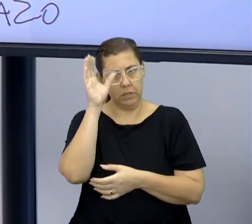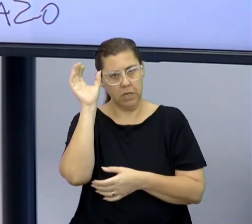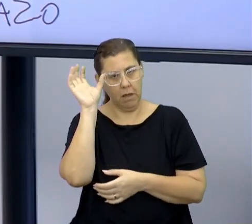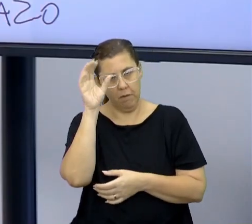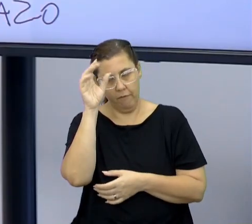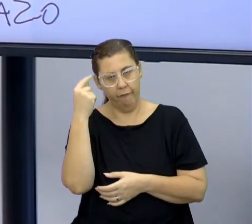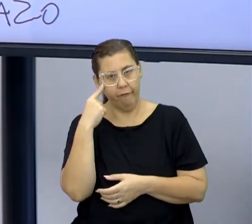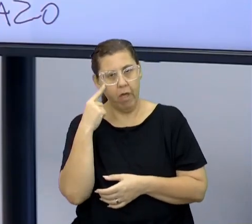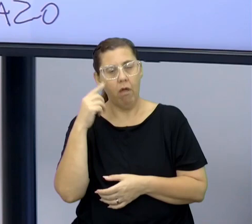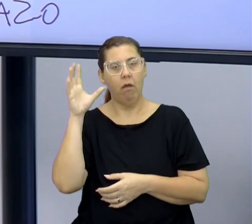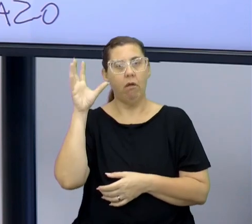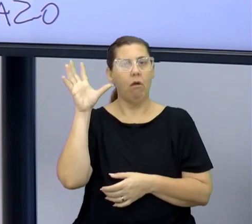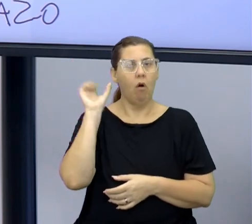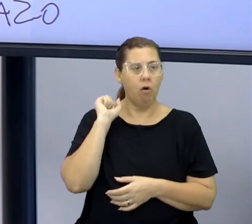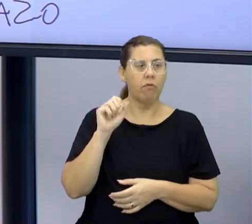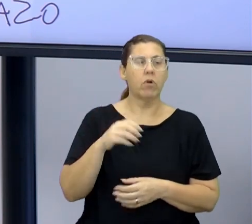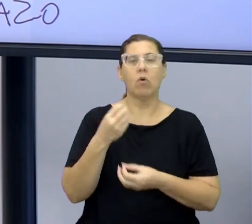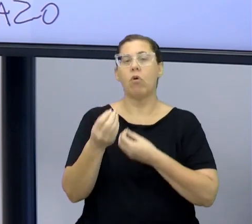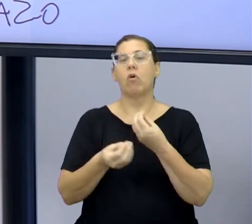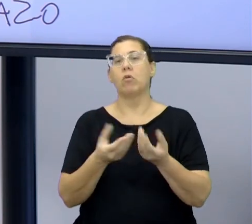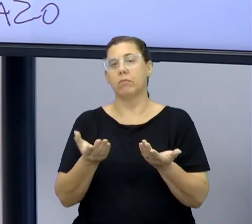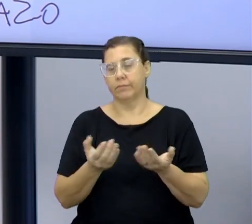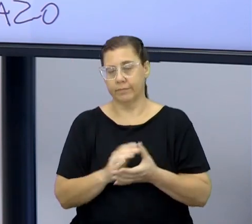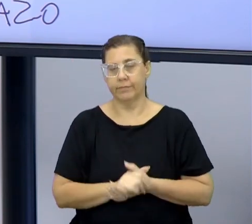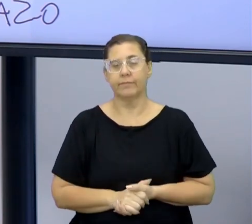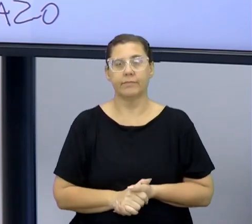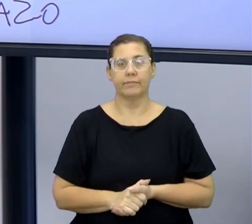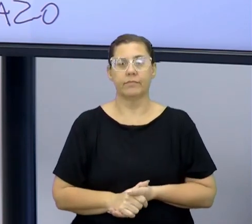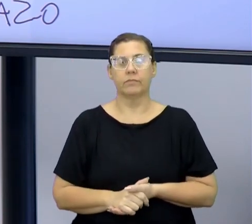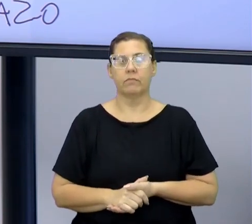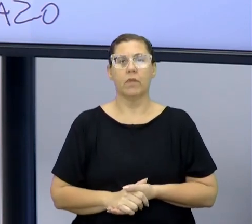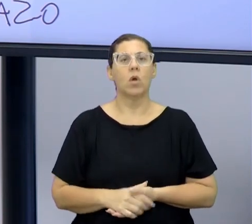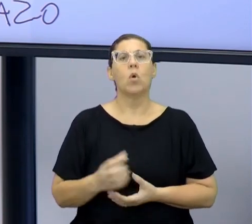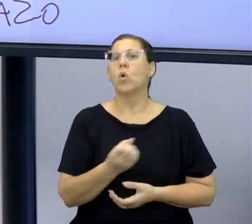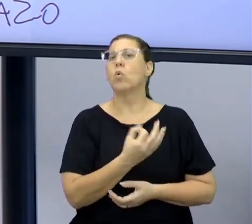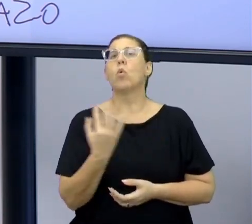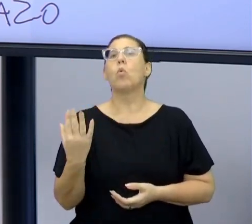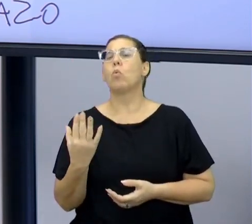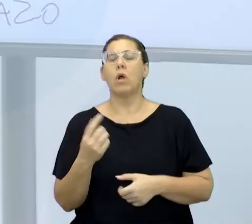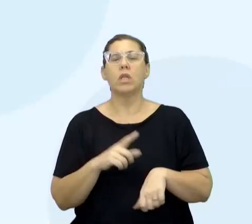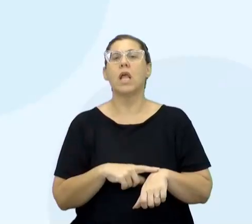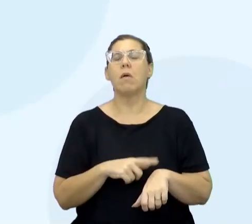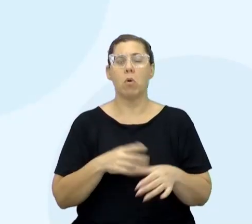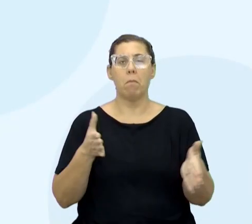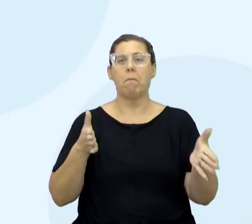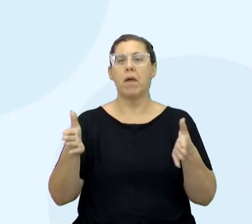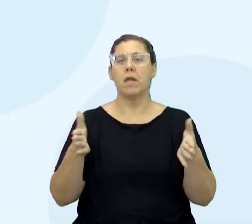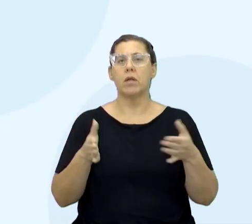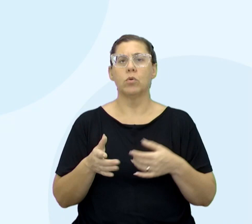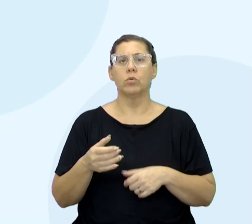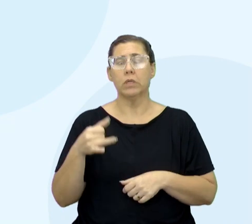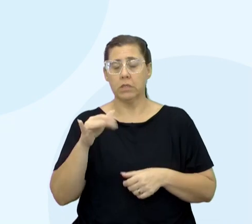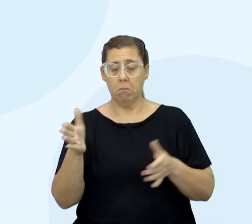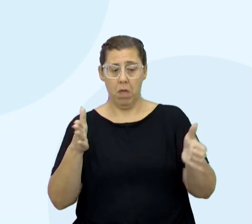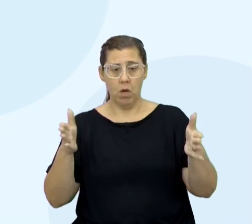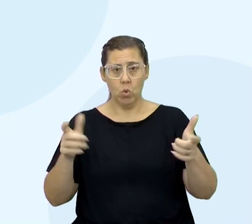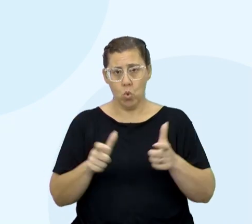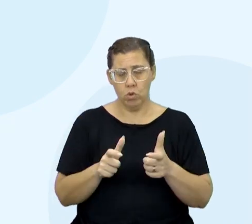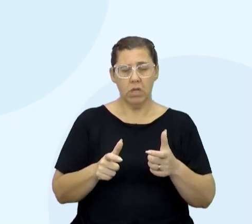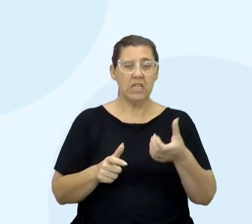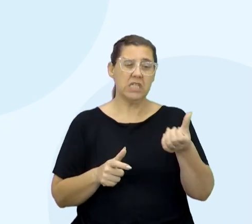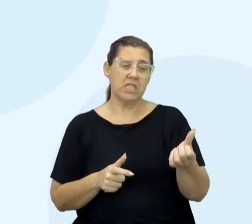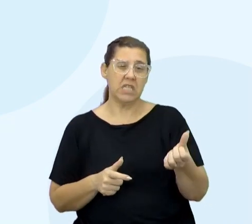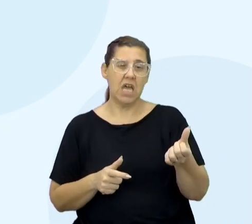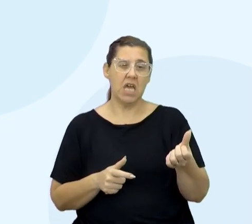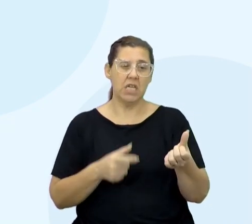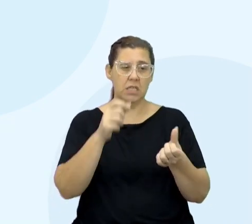ganha massa muscular como? Entrando numa academia. Quanto tempo? Se é um projeto a curto prazo, de 6